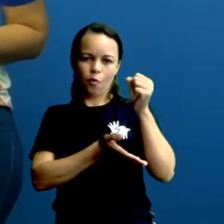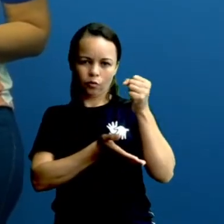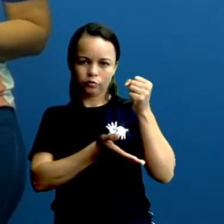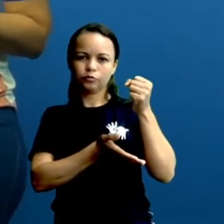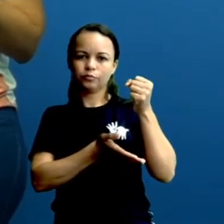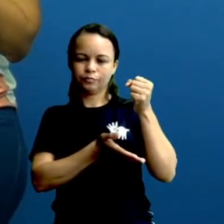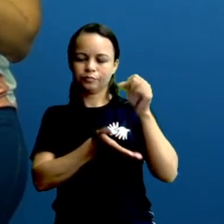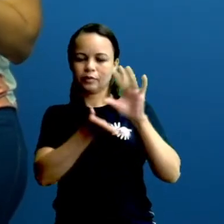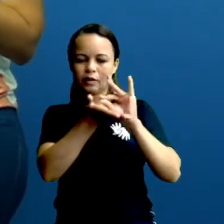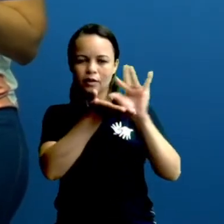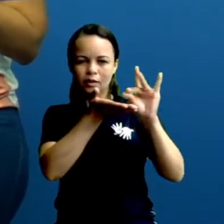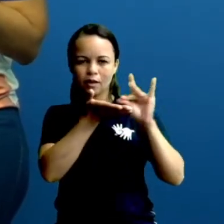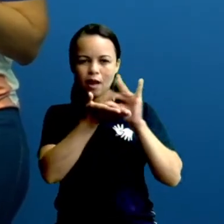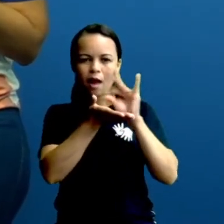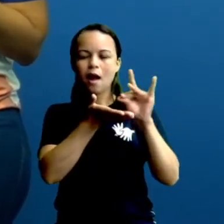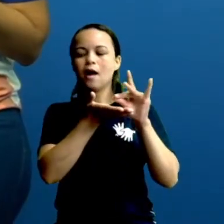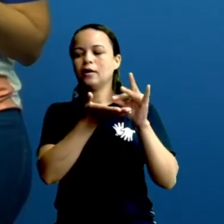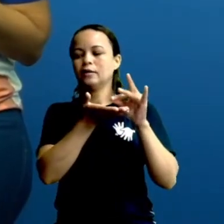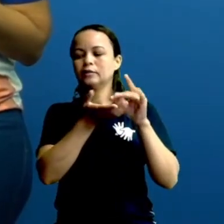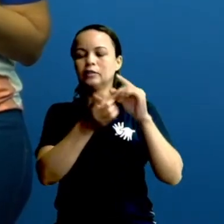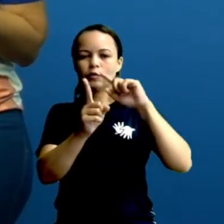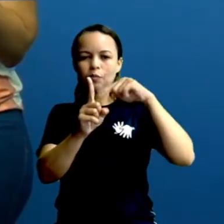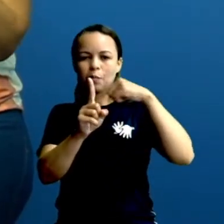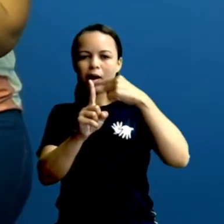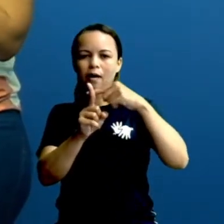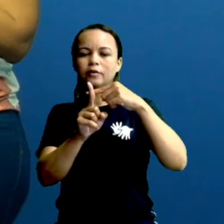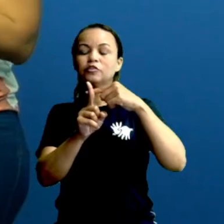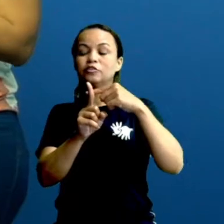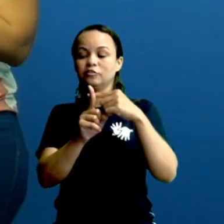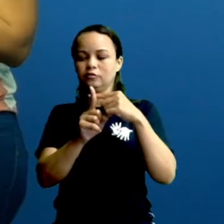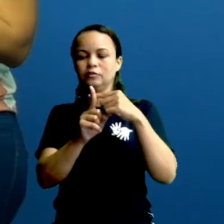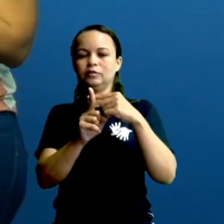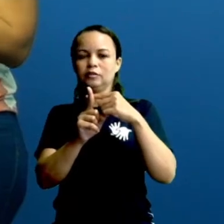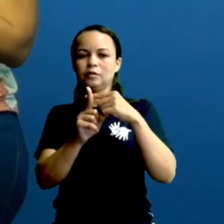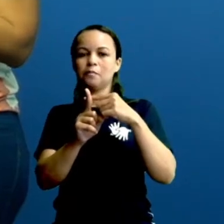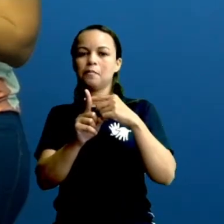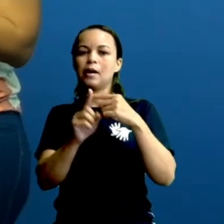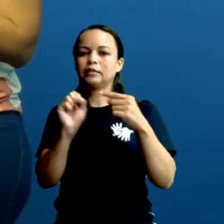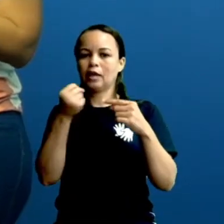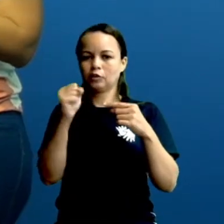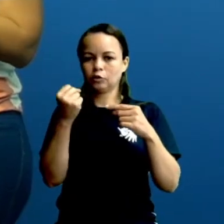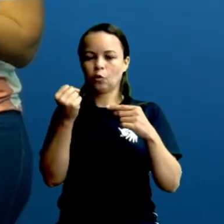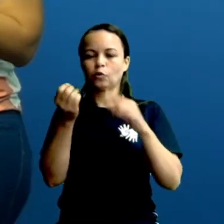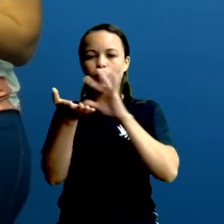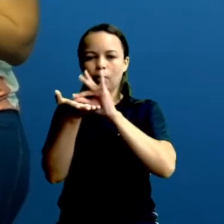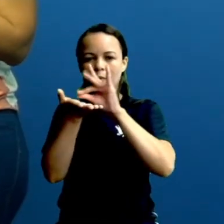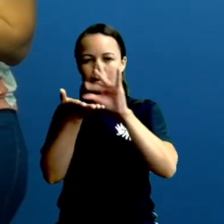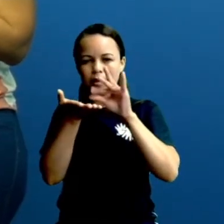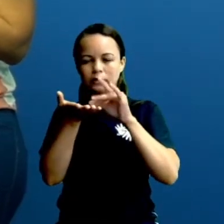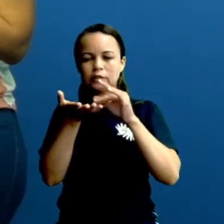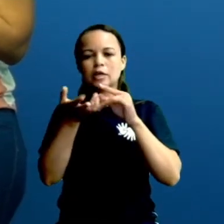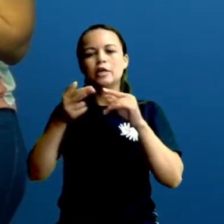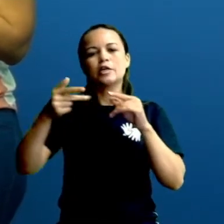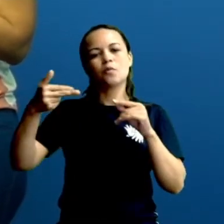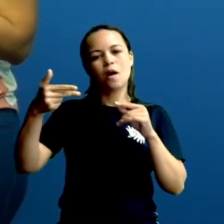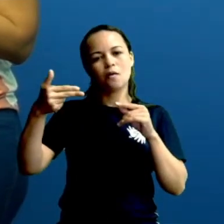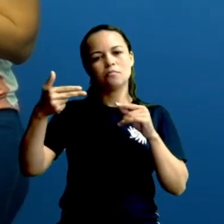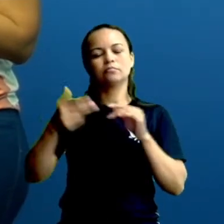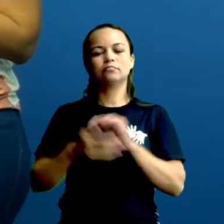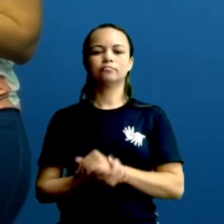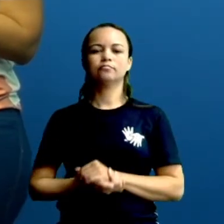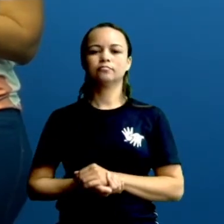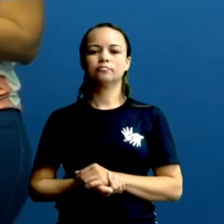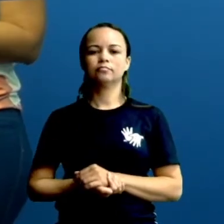figurinhas. Sinalzinho de mais as 8 figurinhas, sinalzinho de